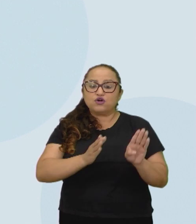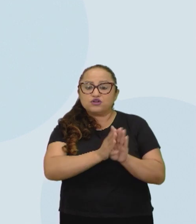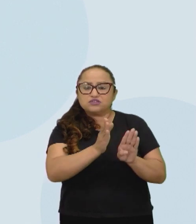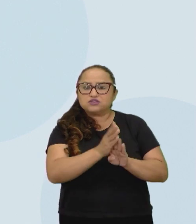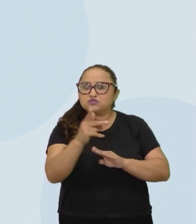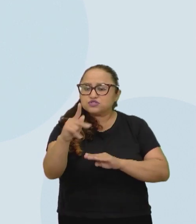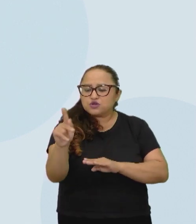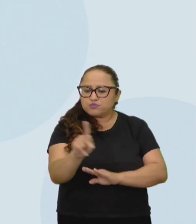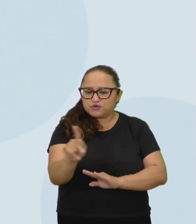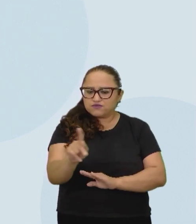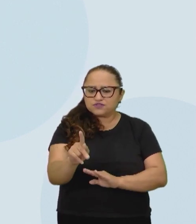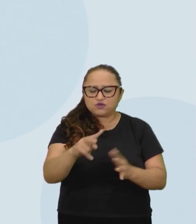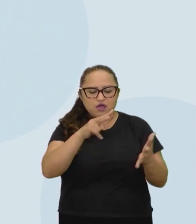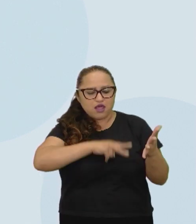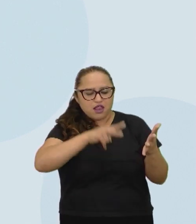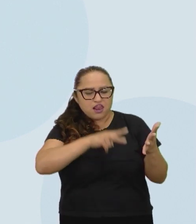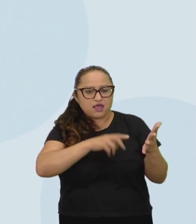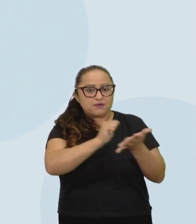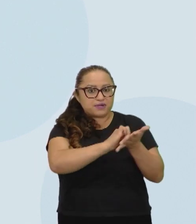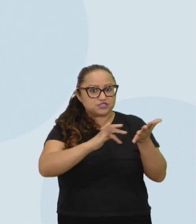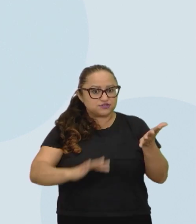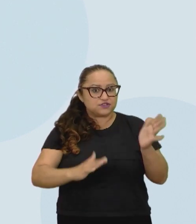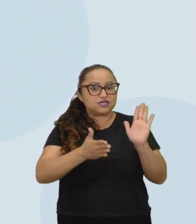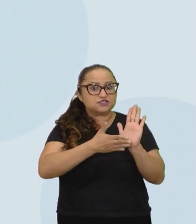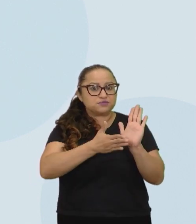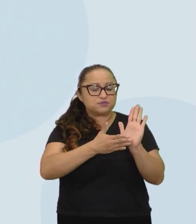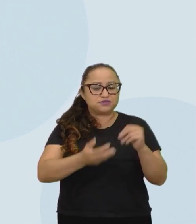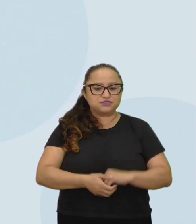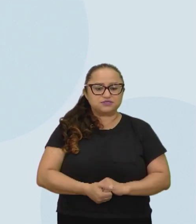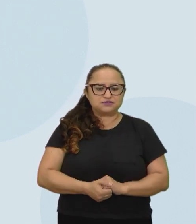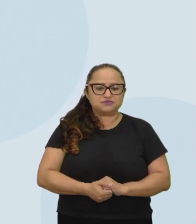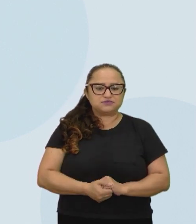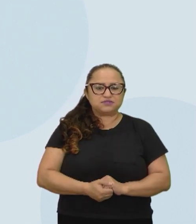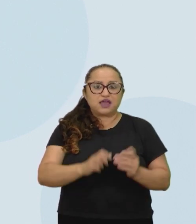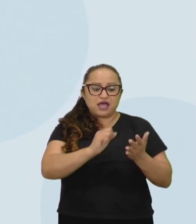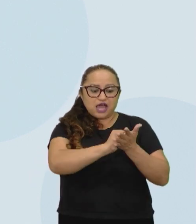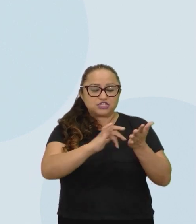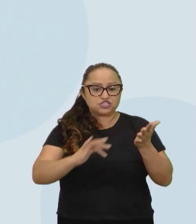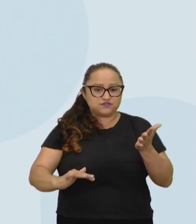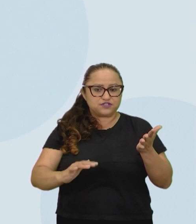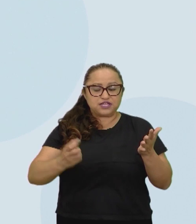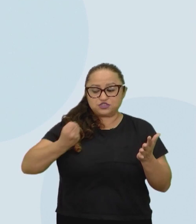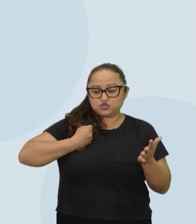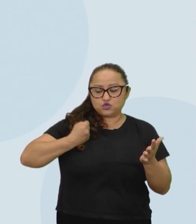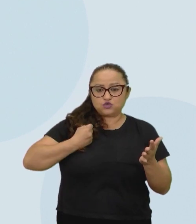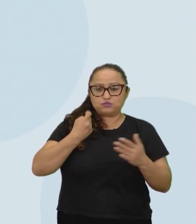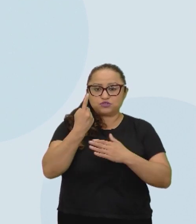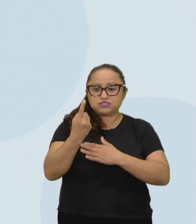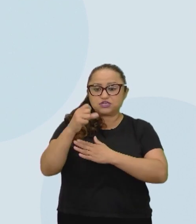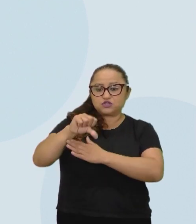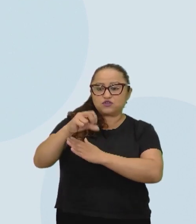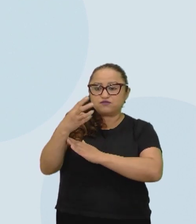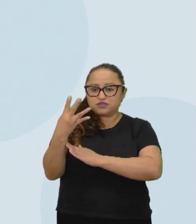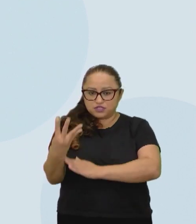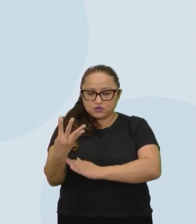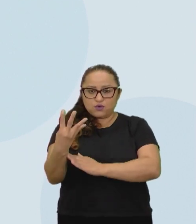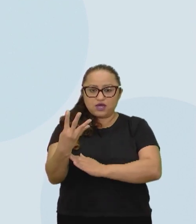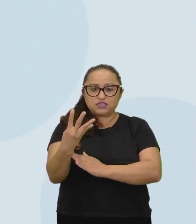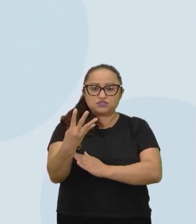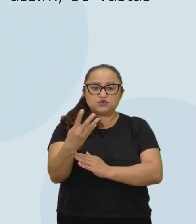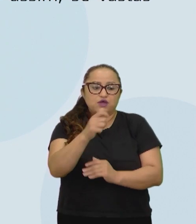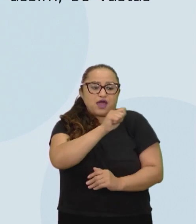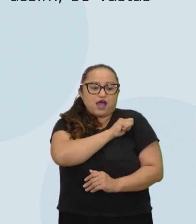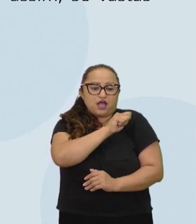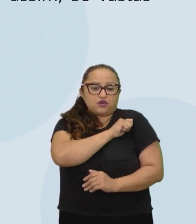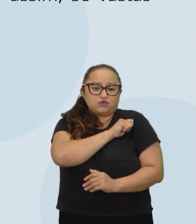professor, leia as fontes a seguir para realizar a atividade proposta. Essa é uma atividade que está na página 194 do Caderno do Aluno,